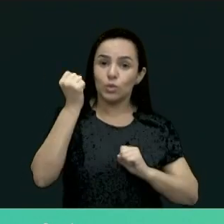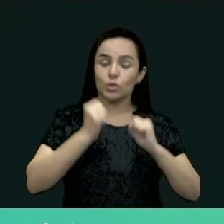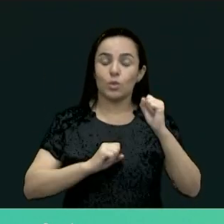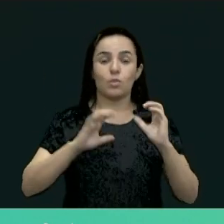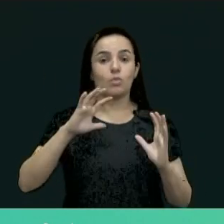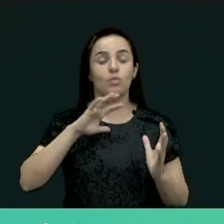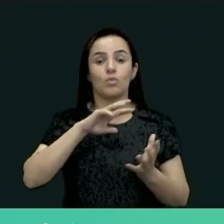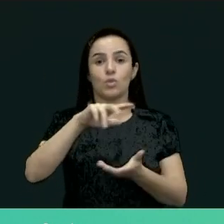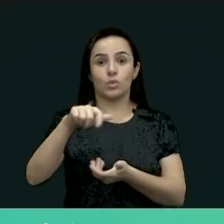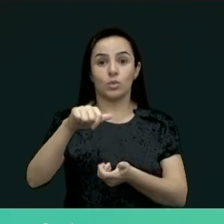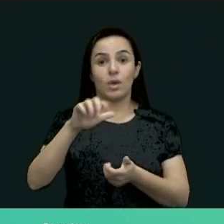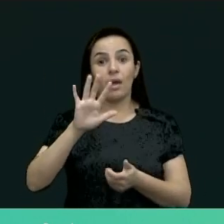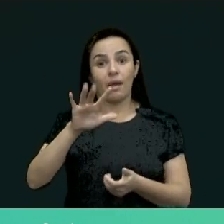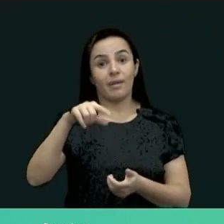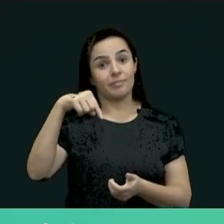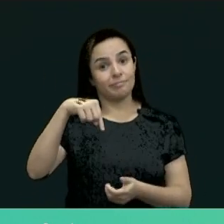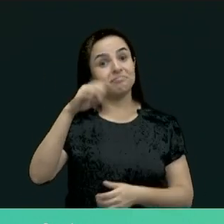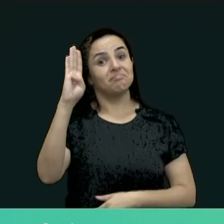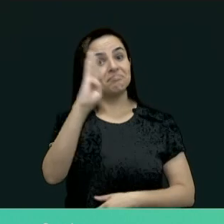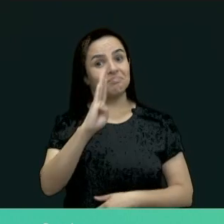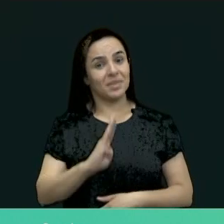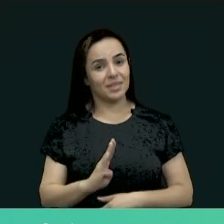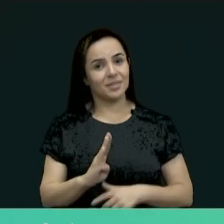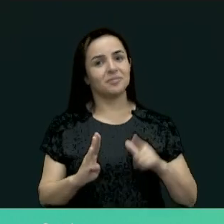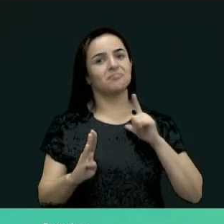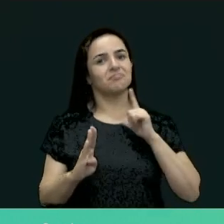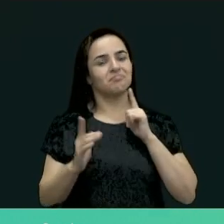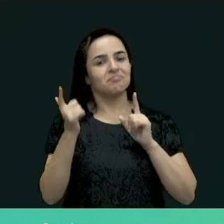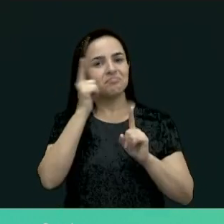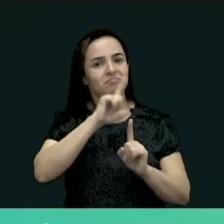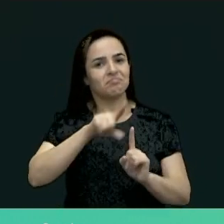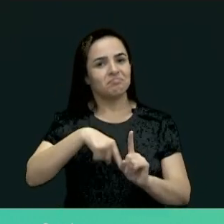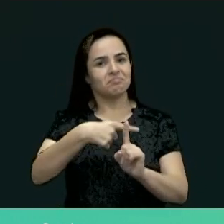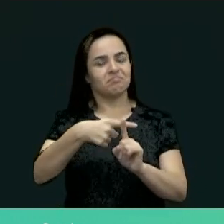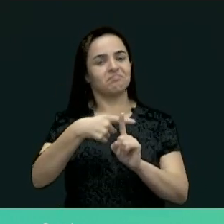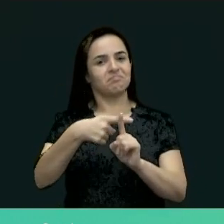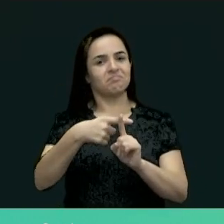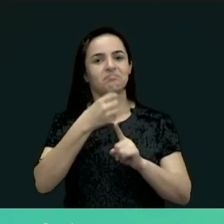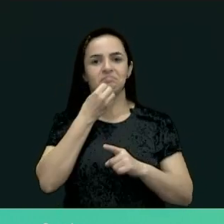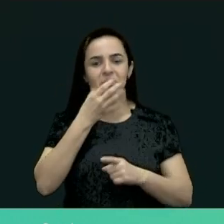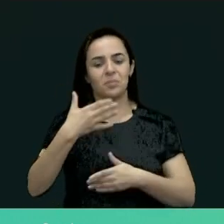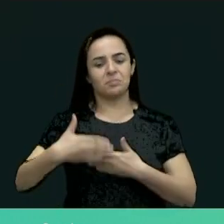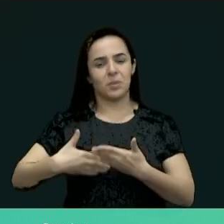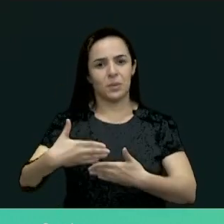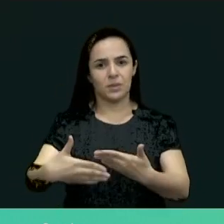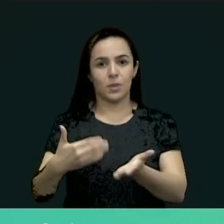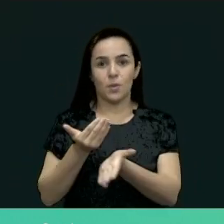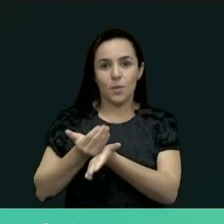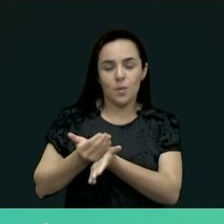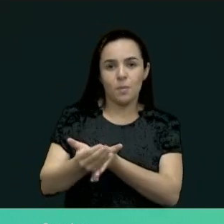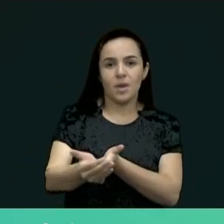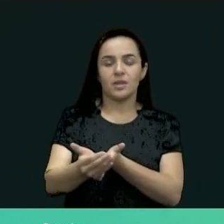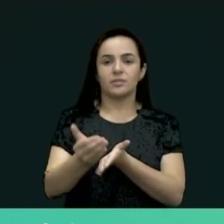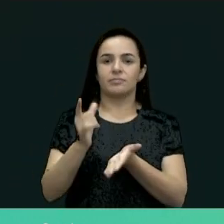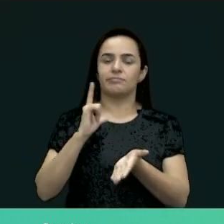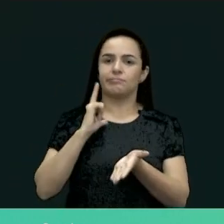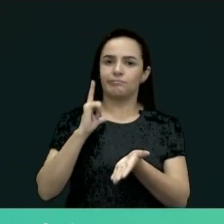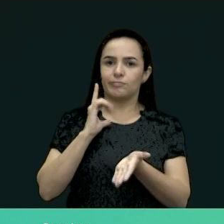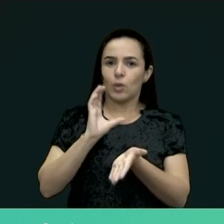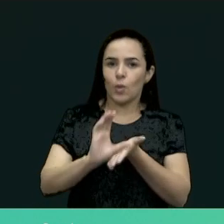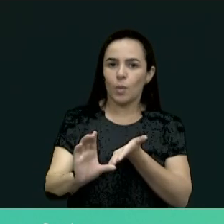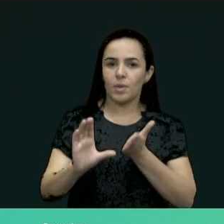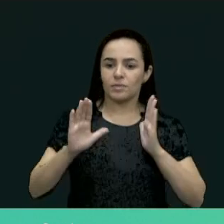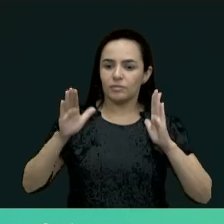global, e o Brasil tem se beneficiado bastante desse processo, desde que começou seus investimentos